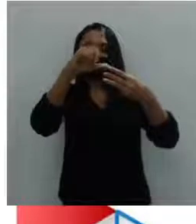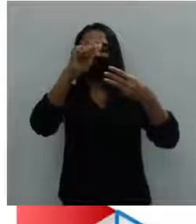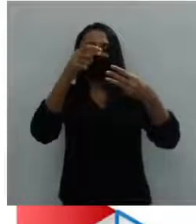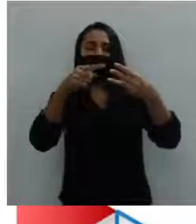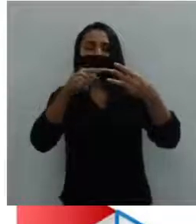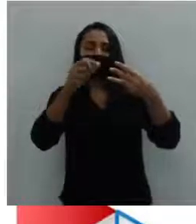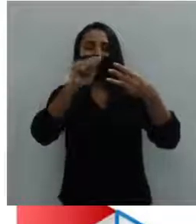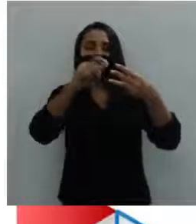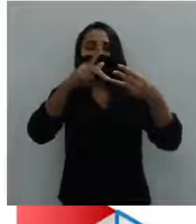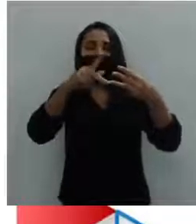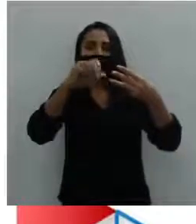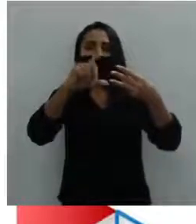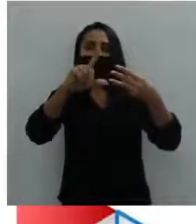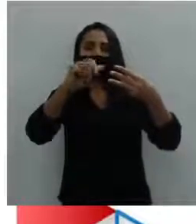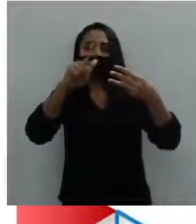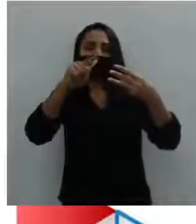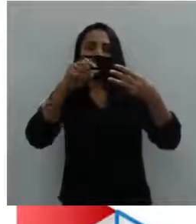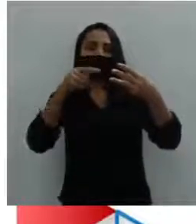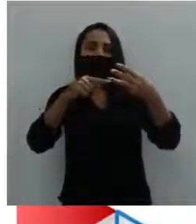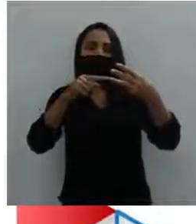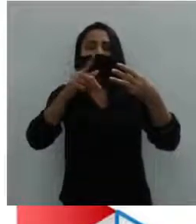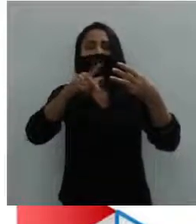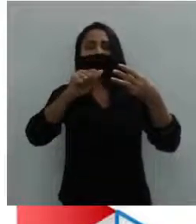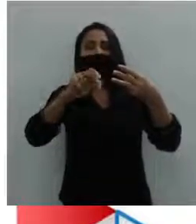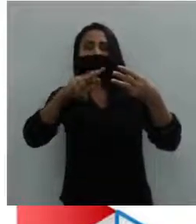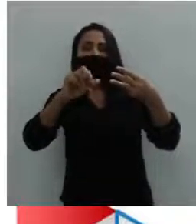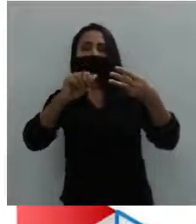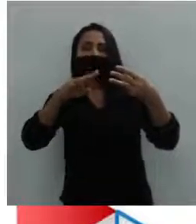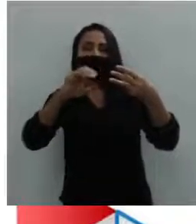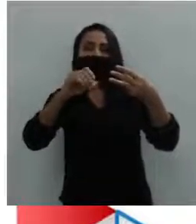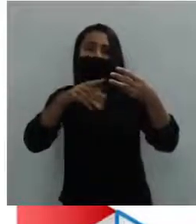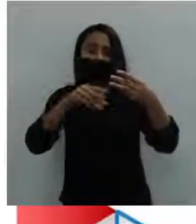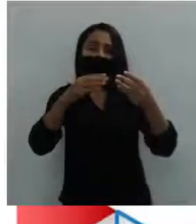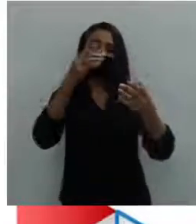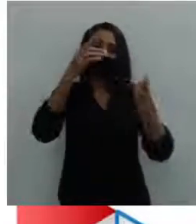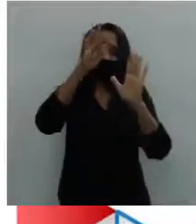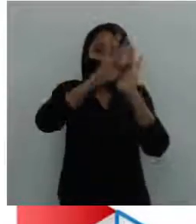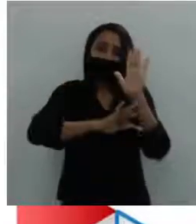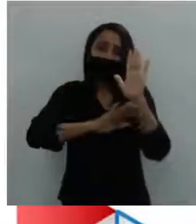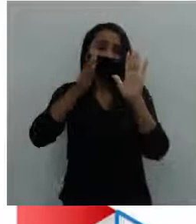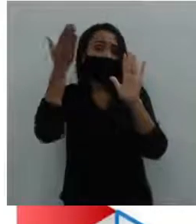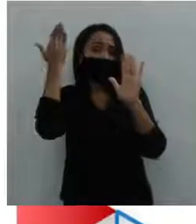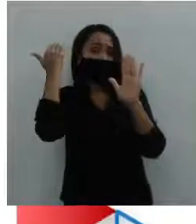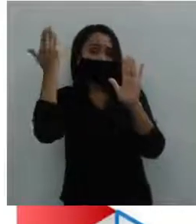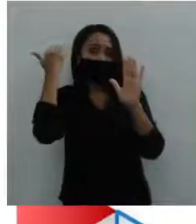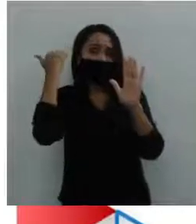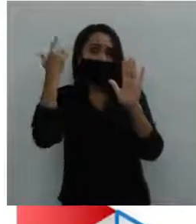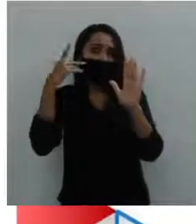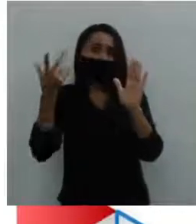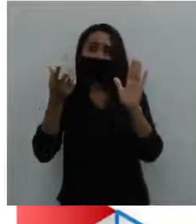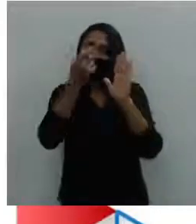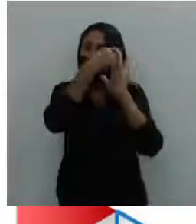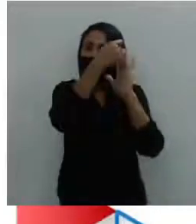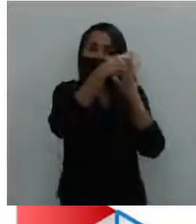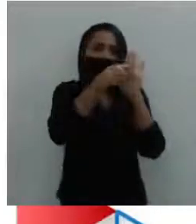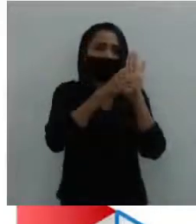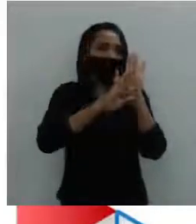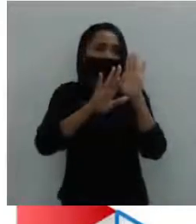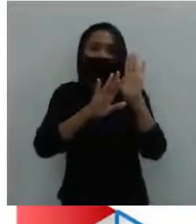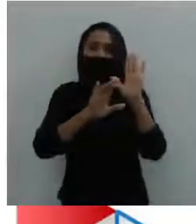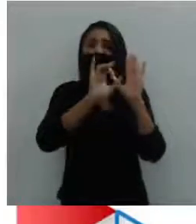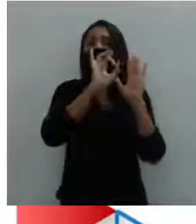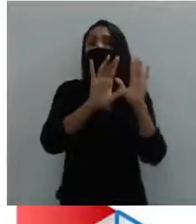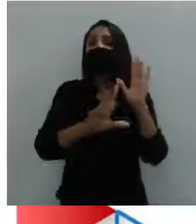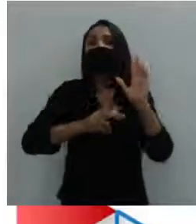parábola, textos literários. E lembrar que são textos muito antigos, que antes não eram escritos, eram